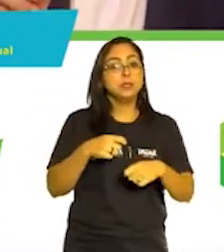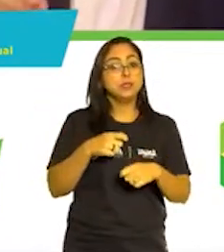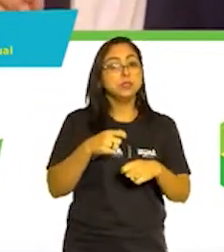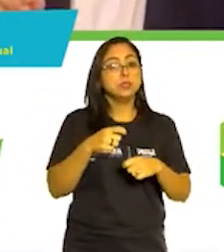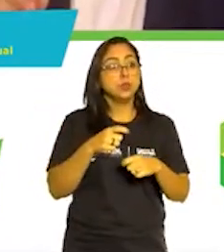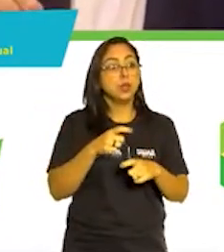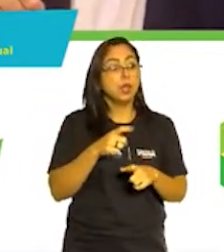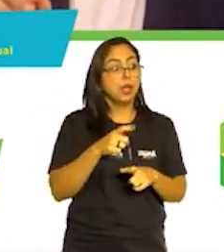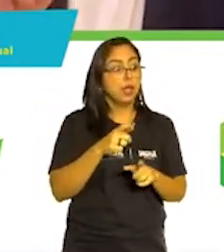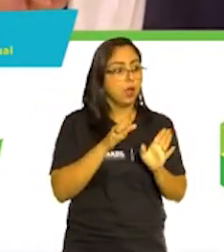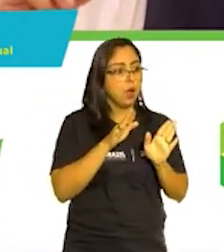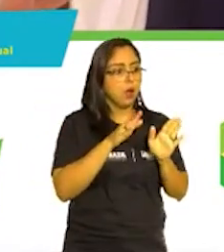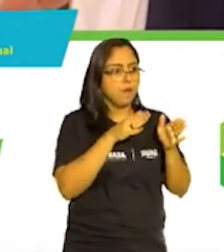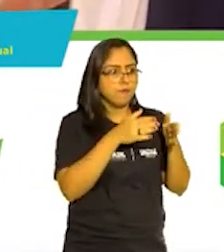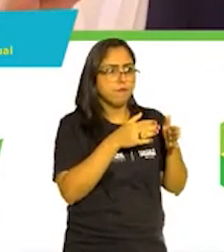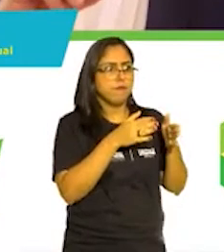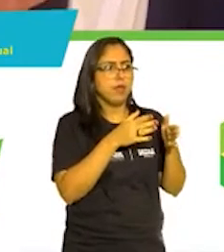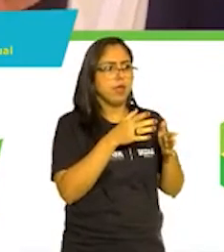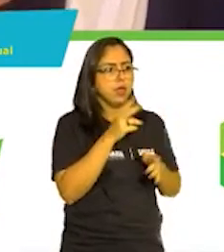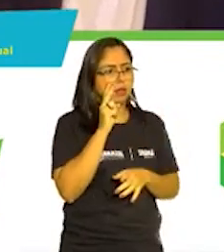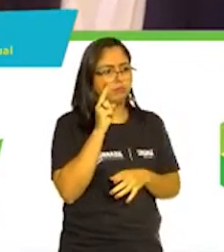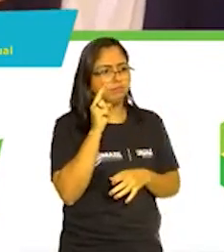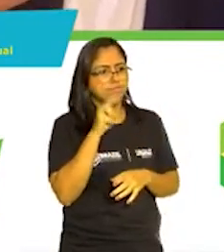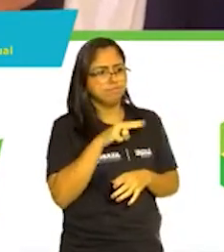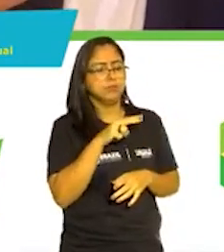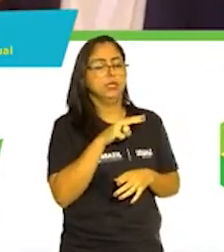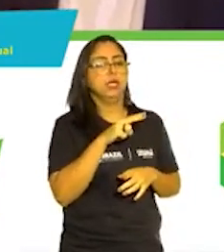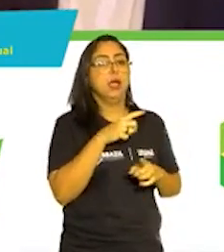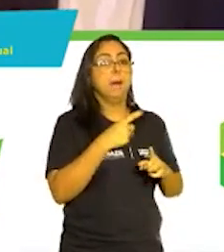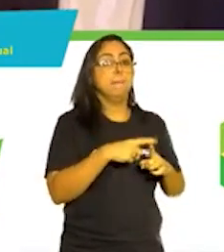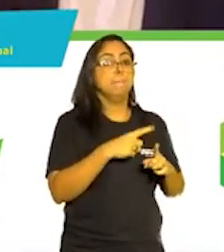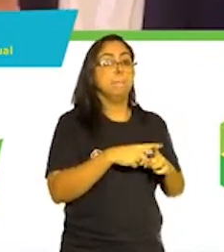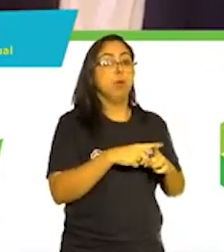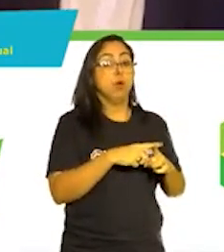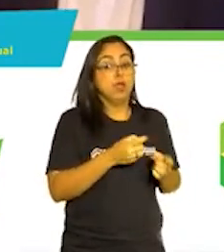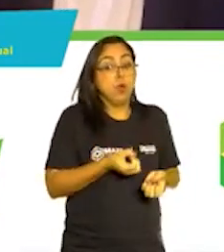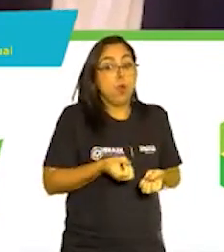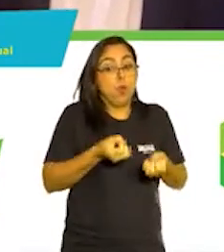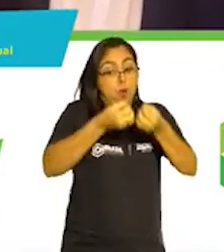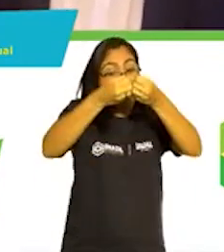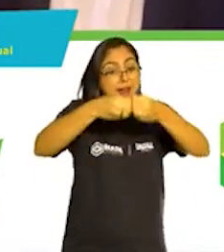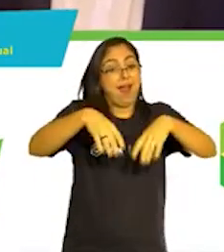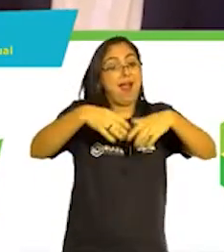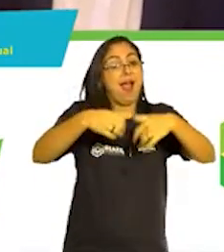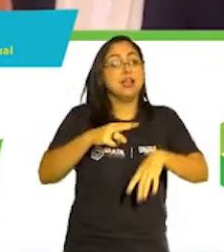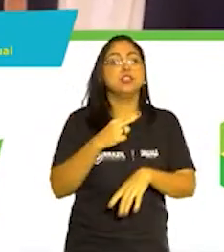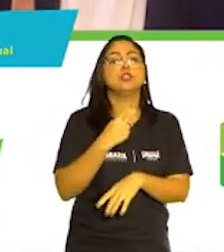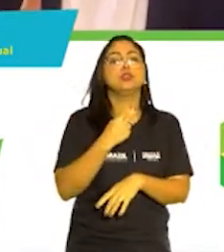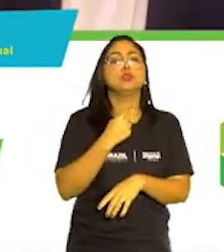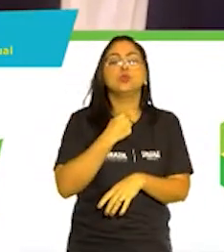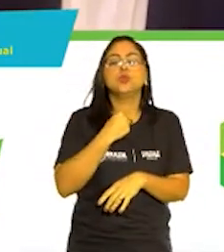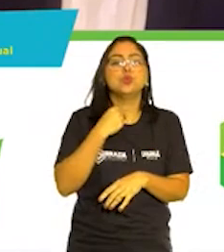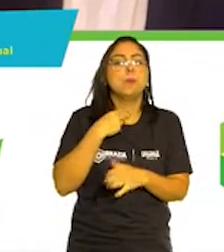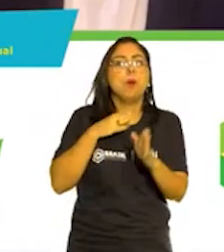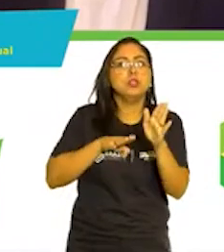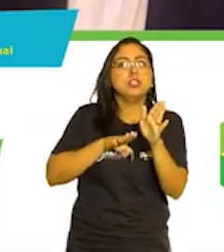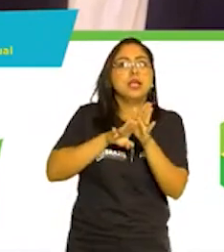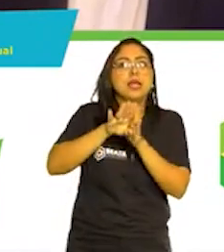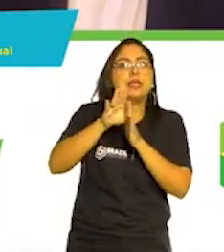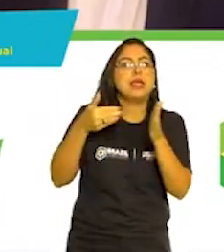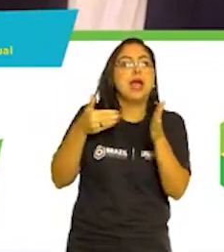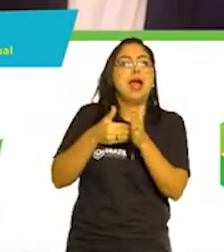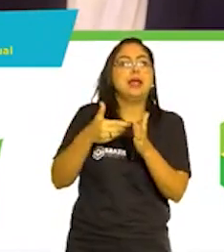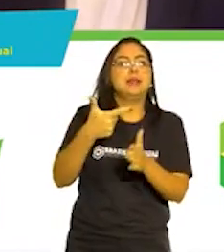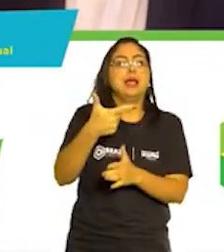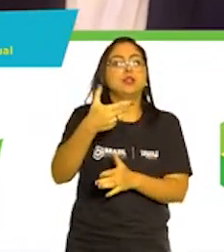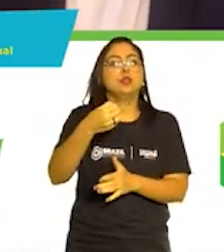de gasto, que é essa regra que fala, o gasto só pode crescer de acordo com a inflação até 2026, ele não impede a gente gastar